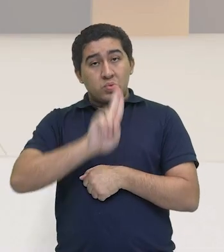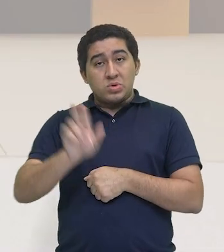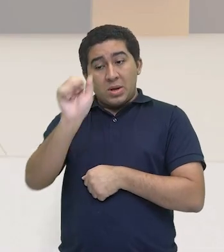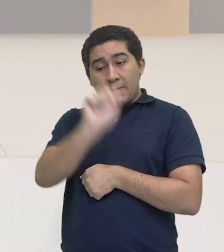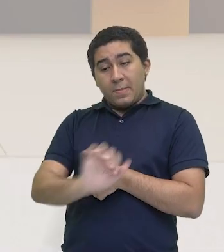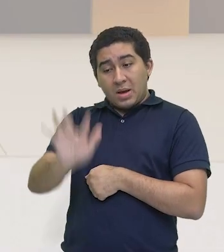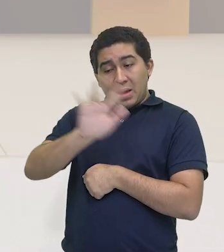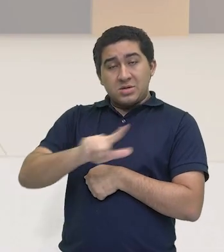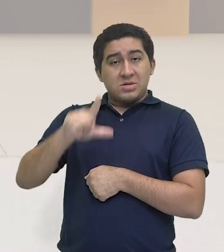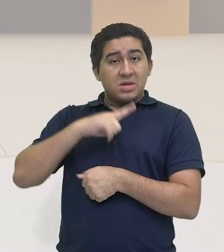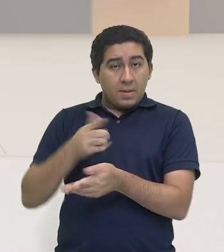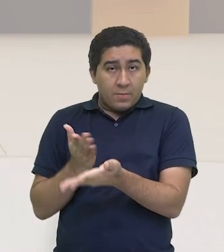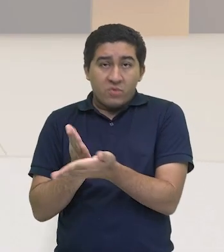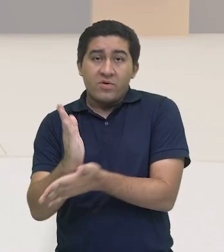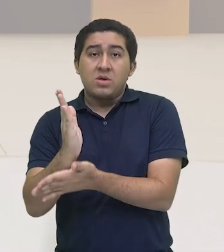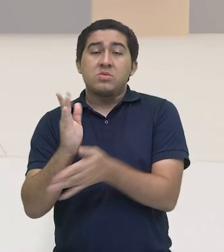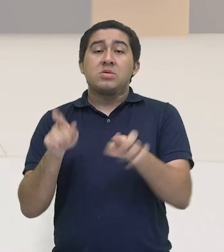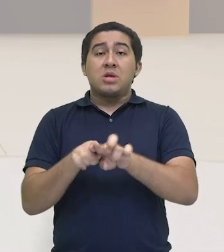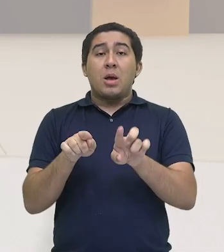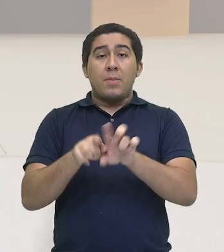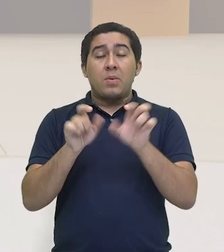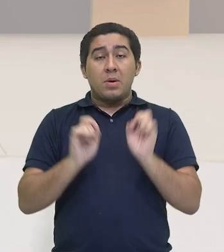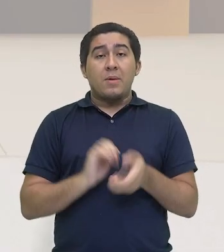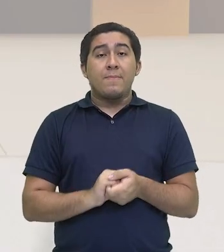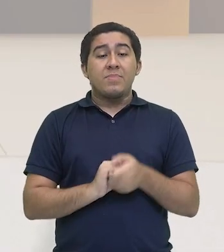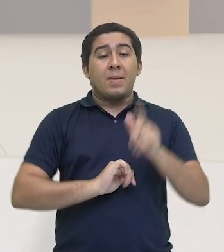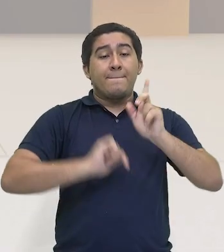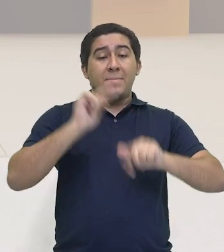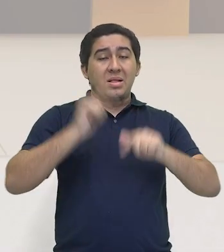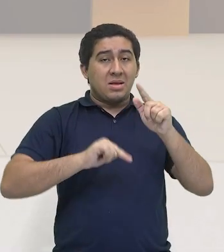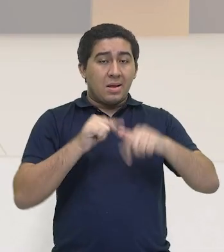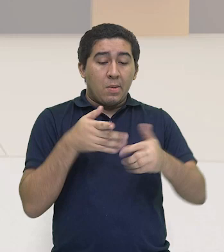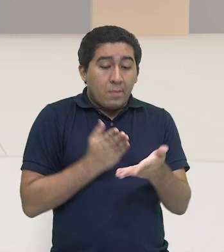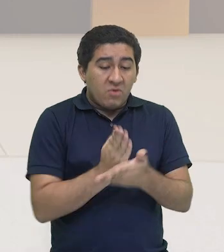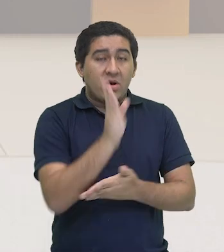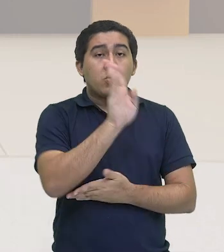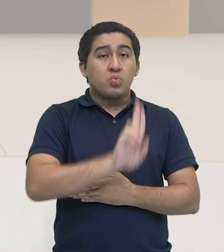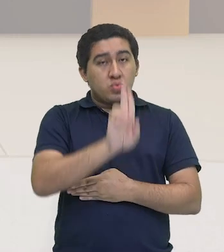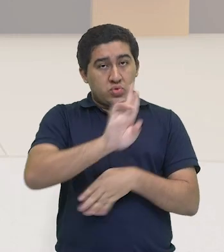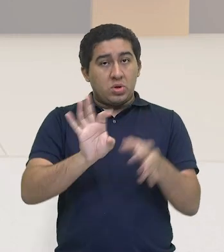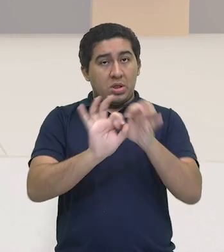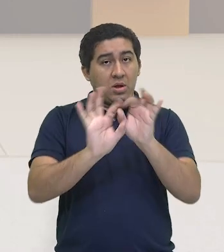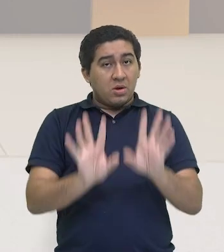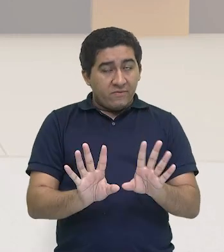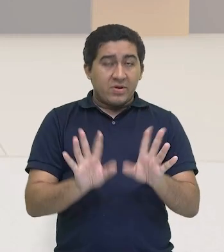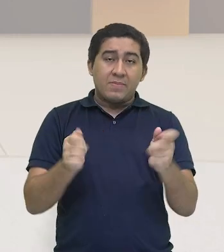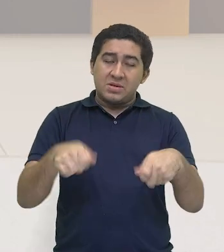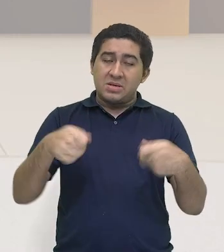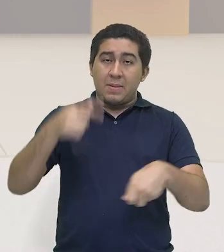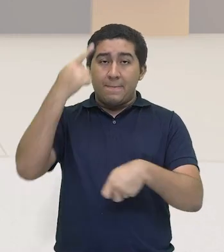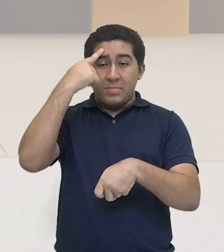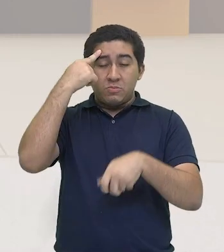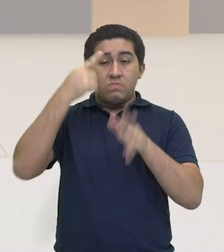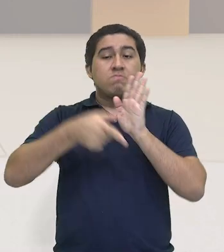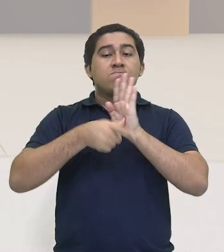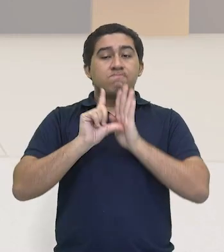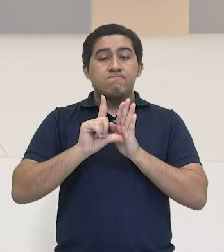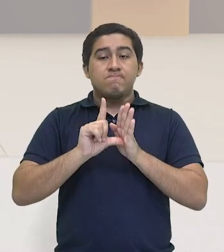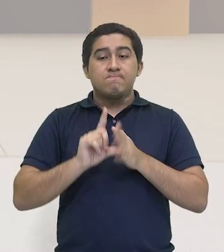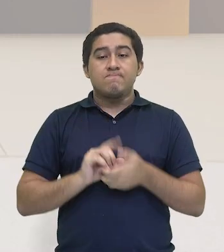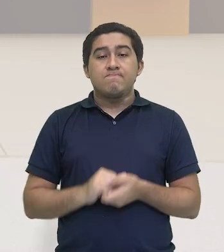dos participantes e também licenciamento de materiais. Então tem que planejar e pensar tudo com